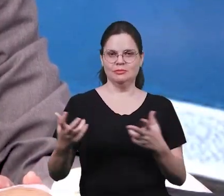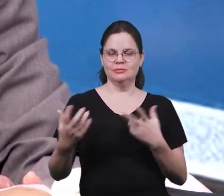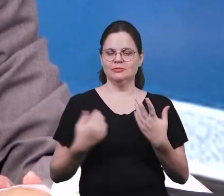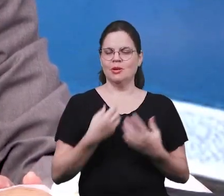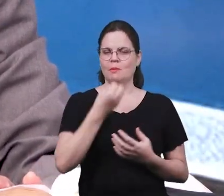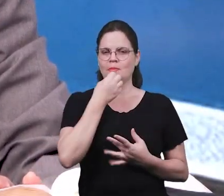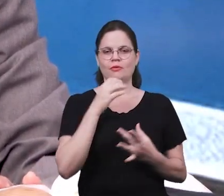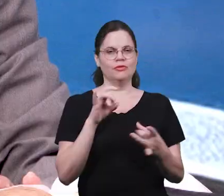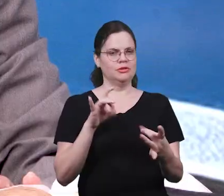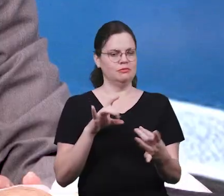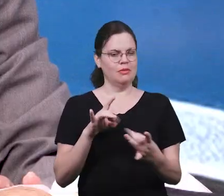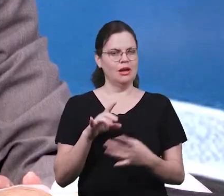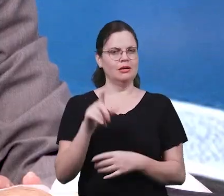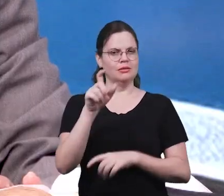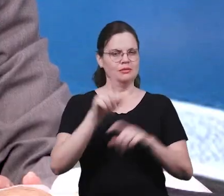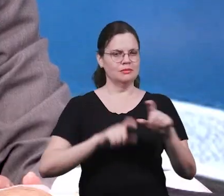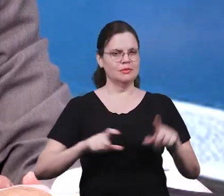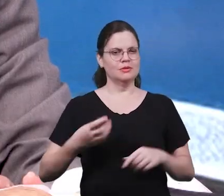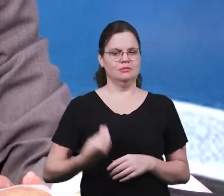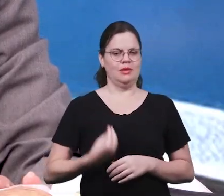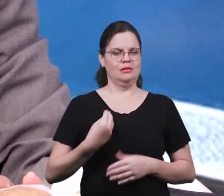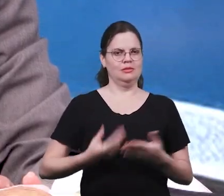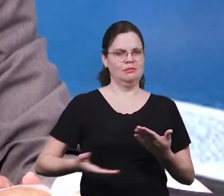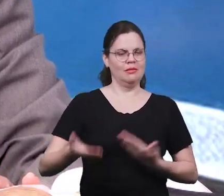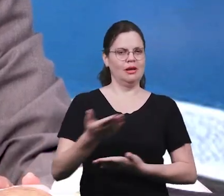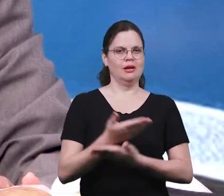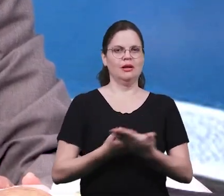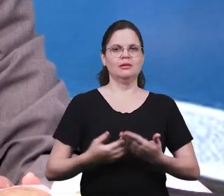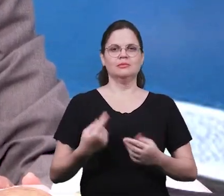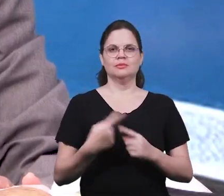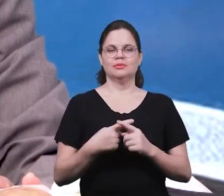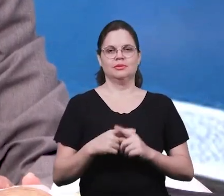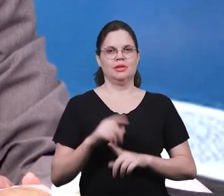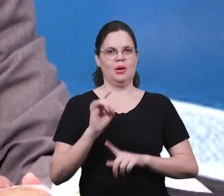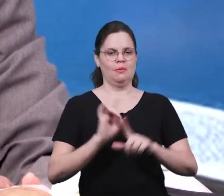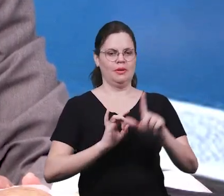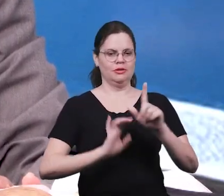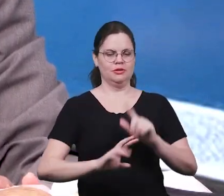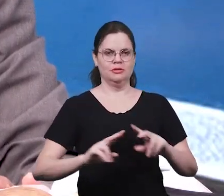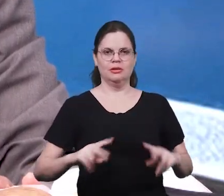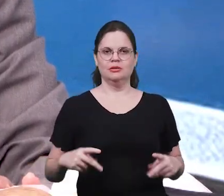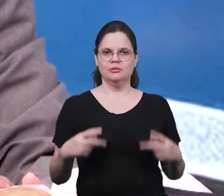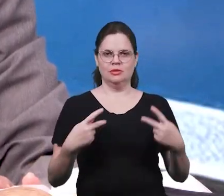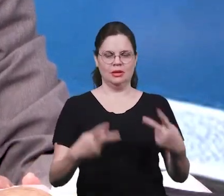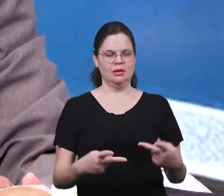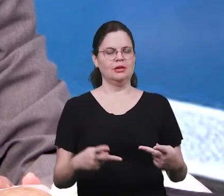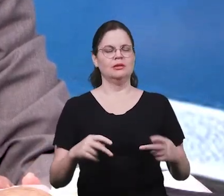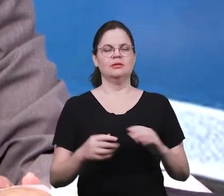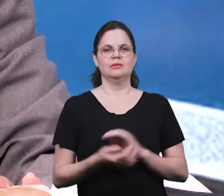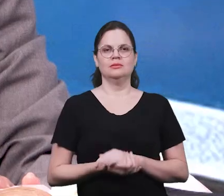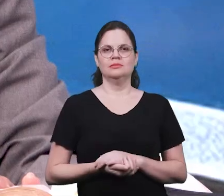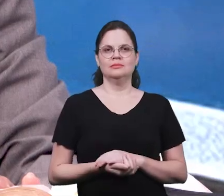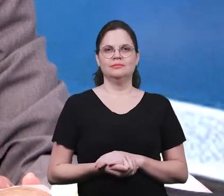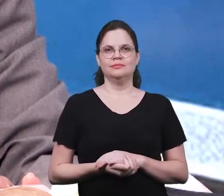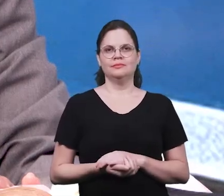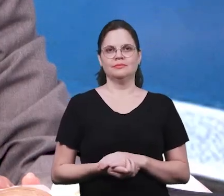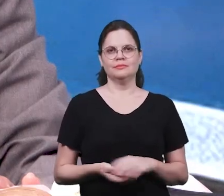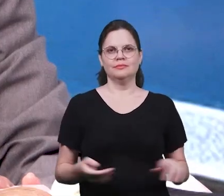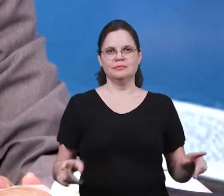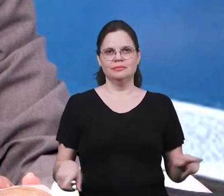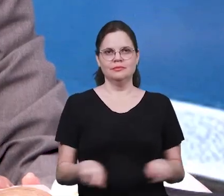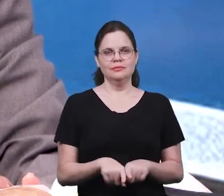boa participação daqueles que têm compartilhado o nosso assunto e até mesmo